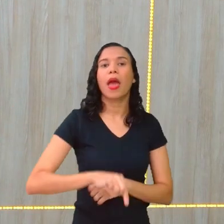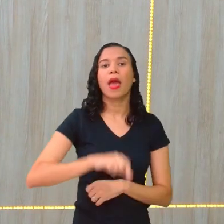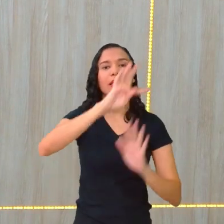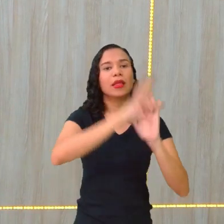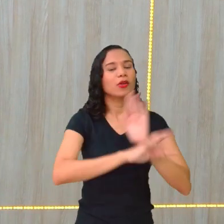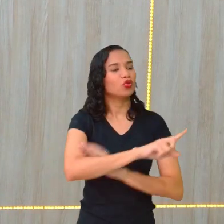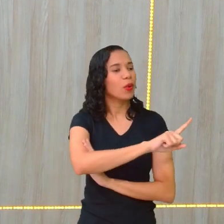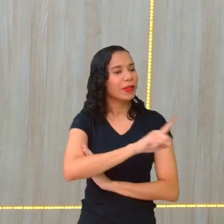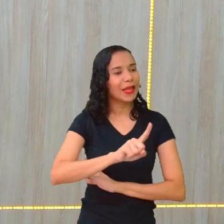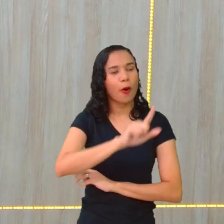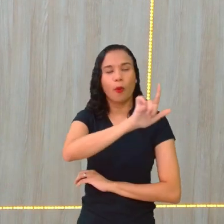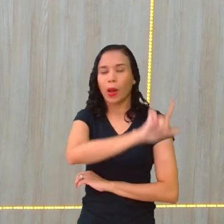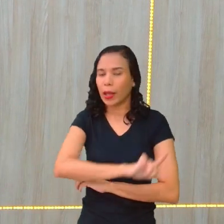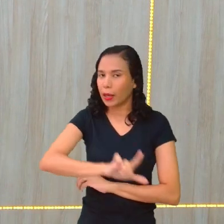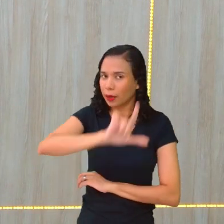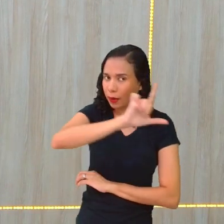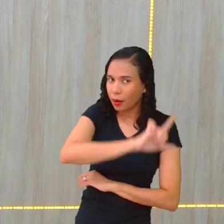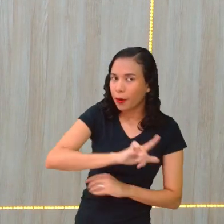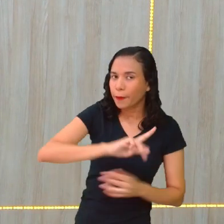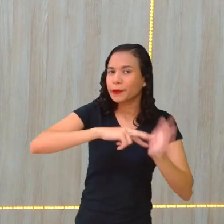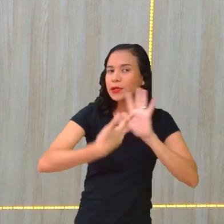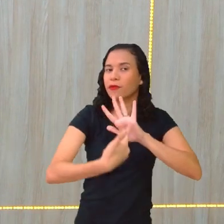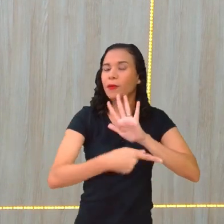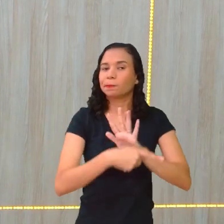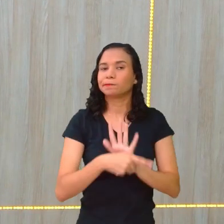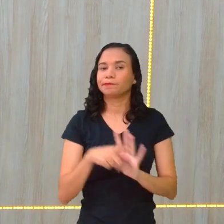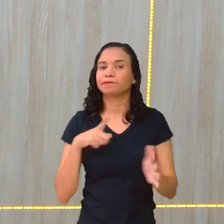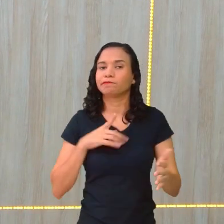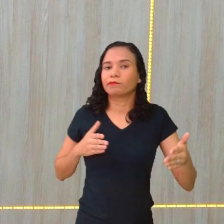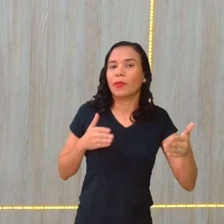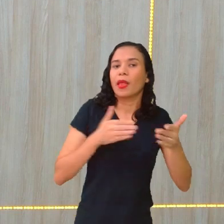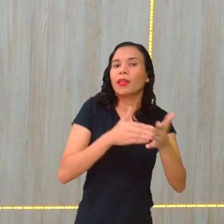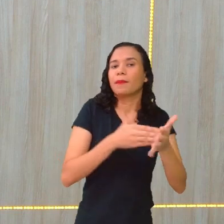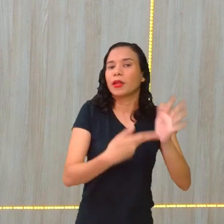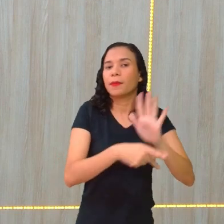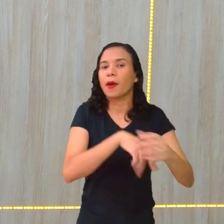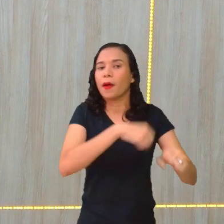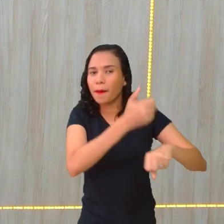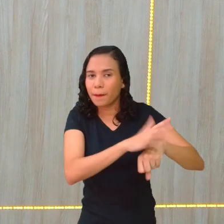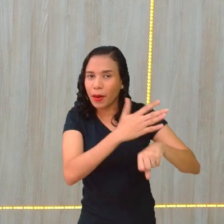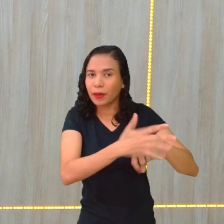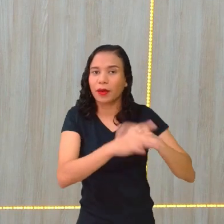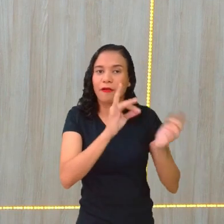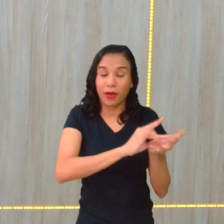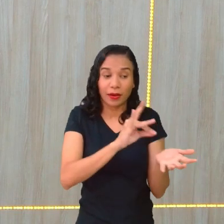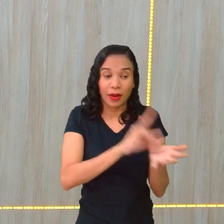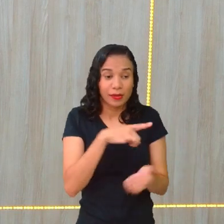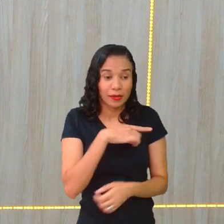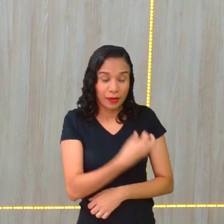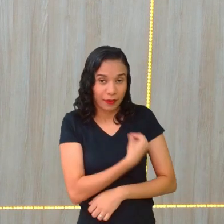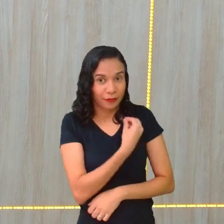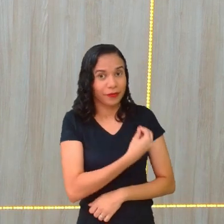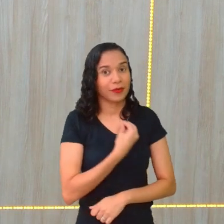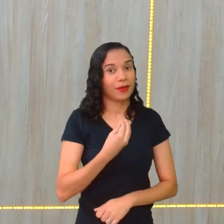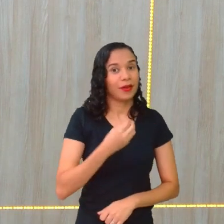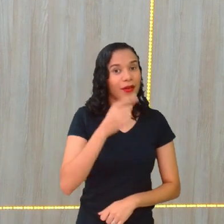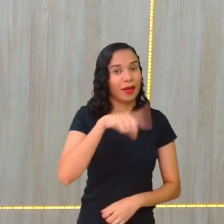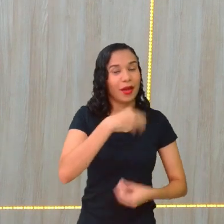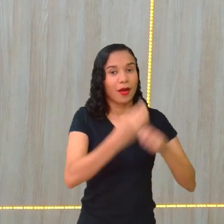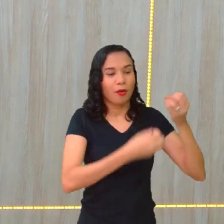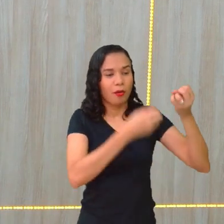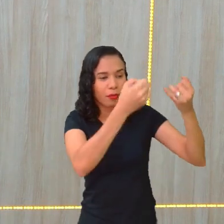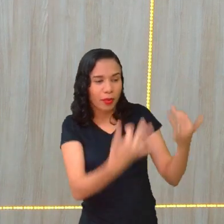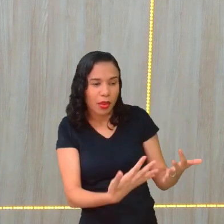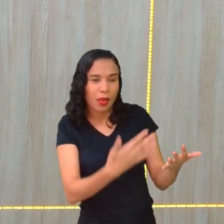não literário, ou seja, aquele que fica restrito à realidade tal qual ela é, né? Há uma descrição